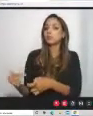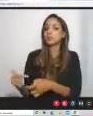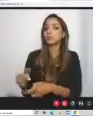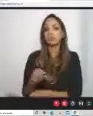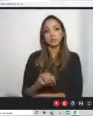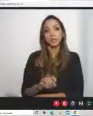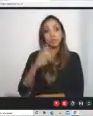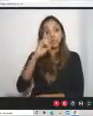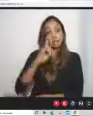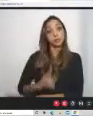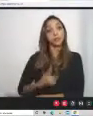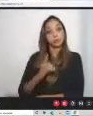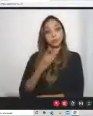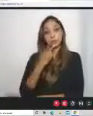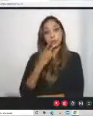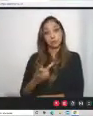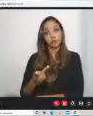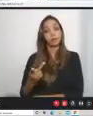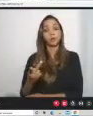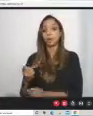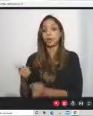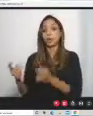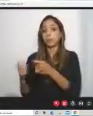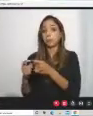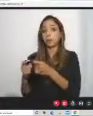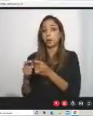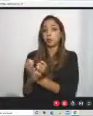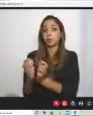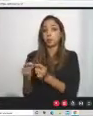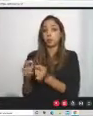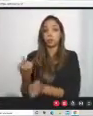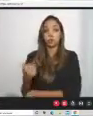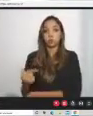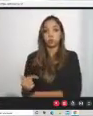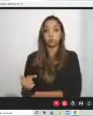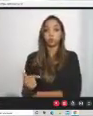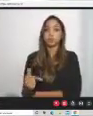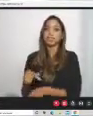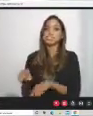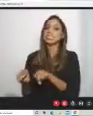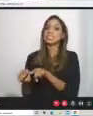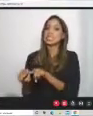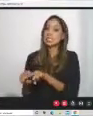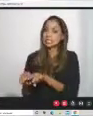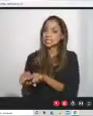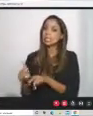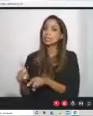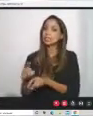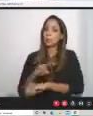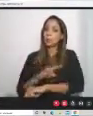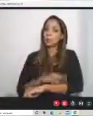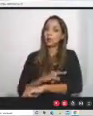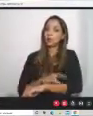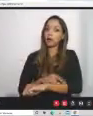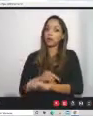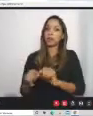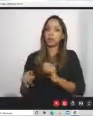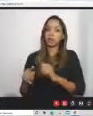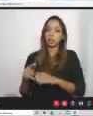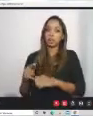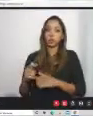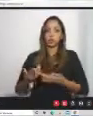sem médicos, a gente via a questão da estrutura, e pasme, o banheiro dos funcionários, tanto masculino como feminino, está interditado. E